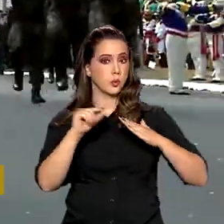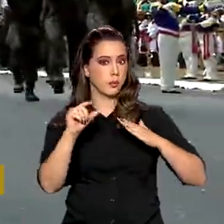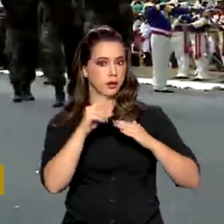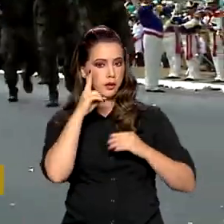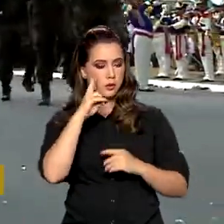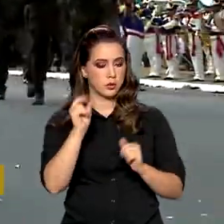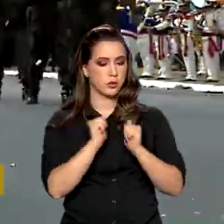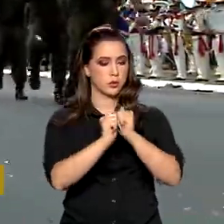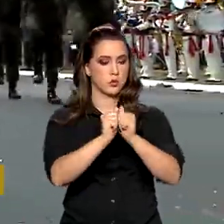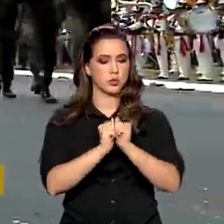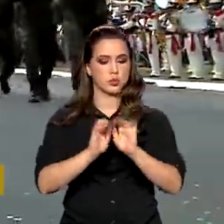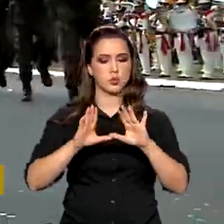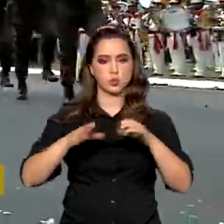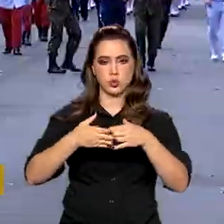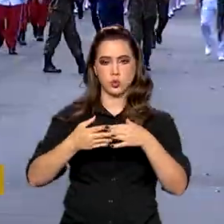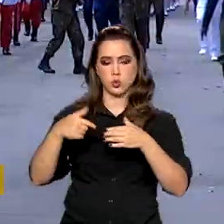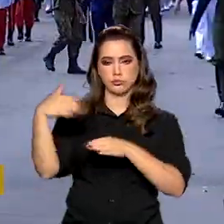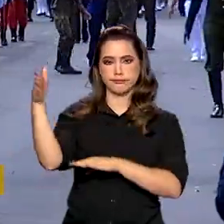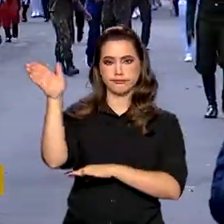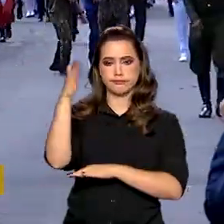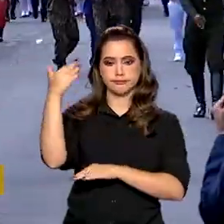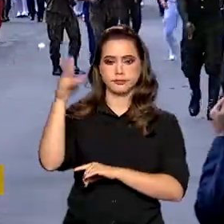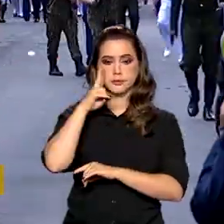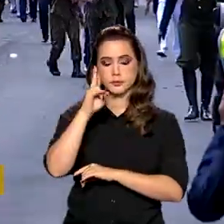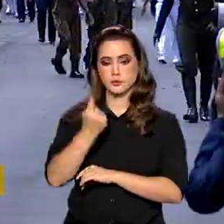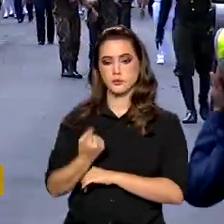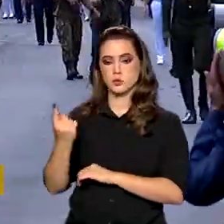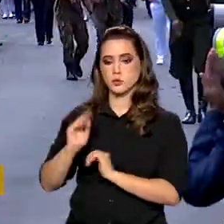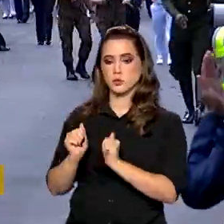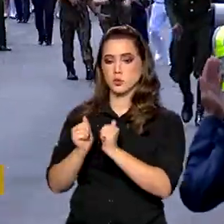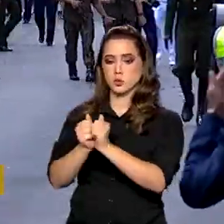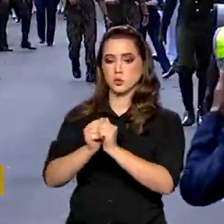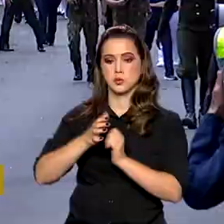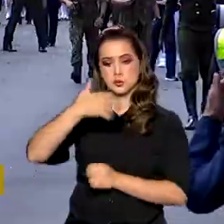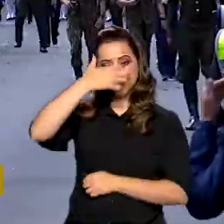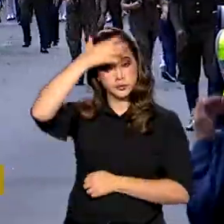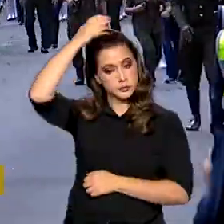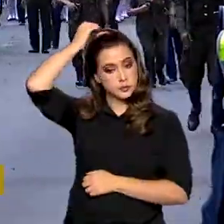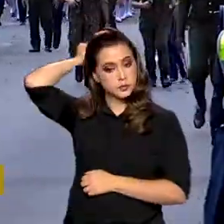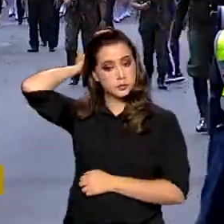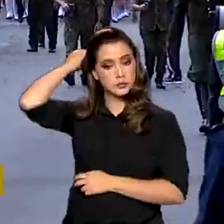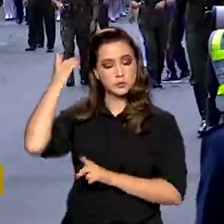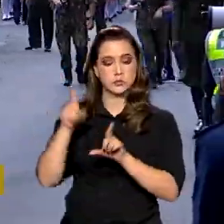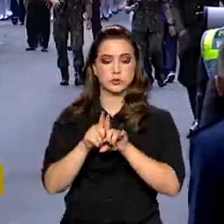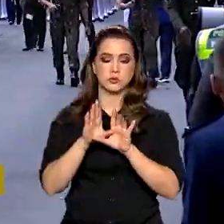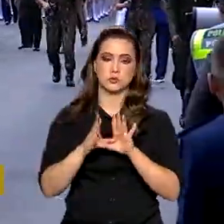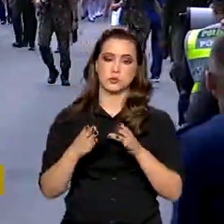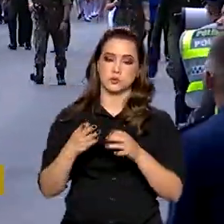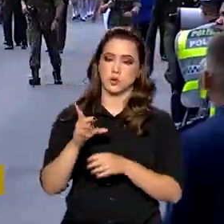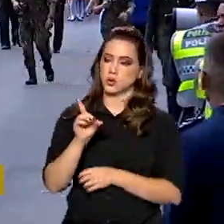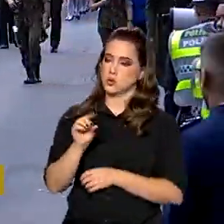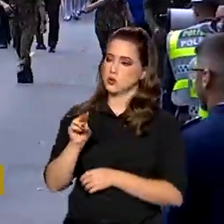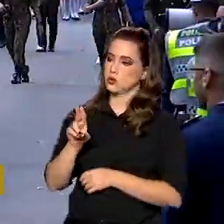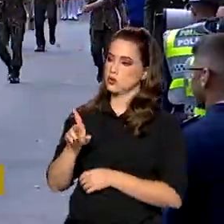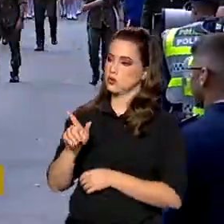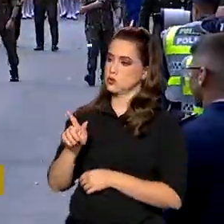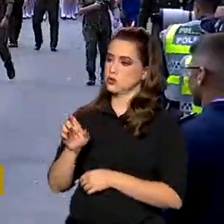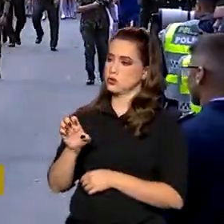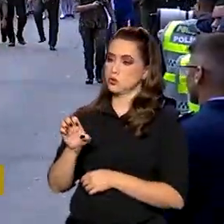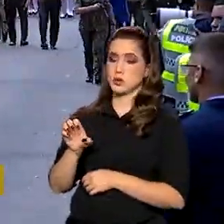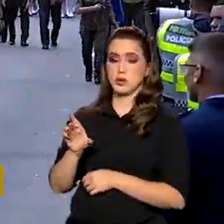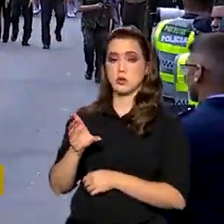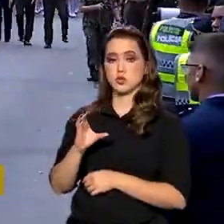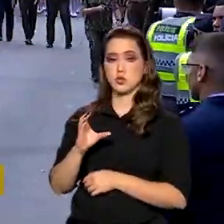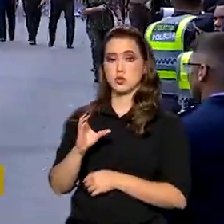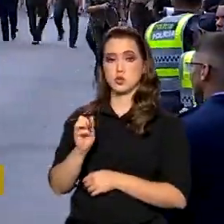acompanhados da sua guarda, composta por militares do Batalhão da Guarda Presidencial, Batalhão Duque de Caxias.